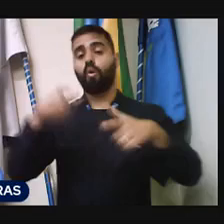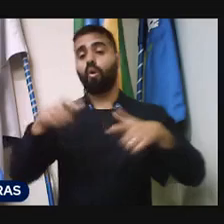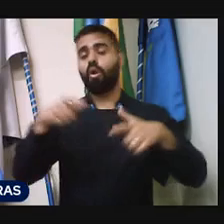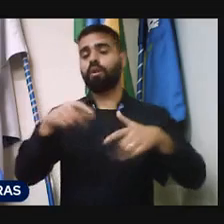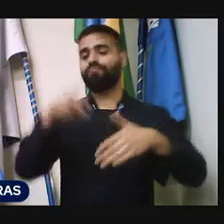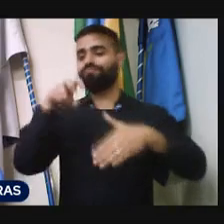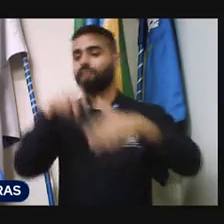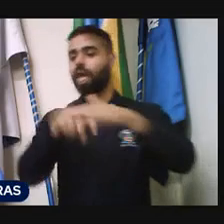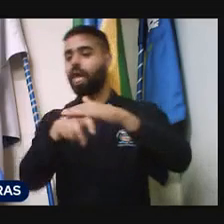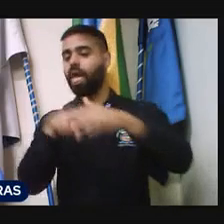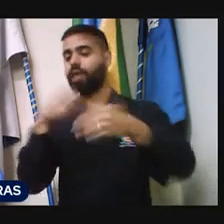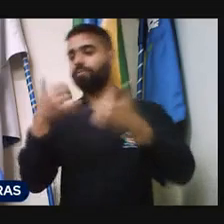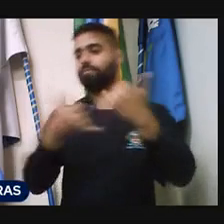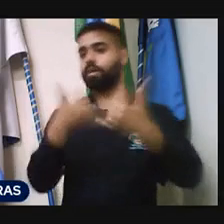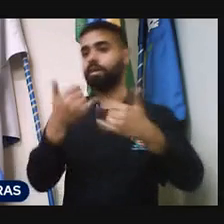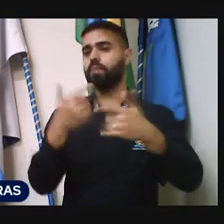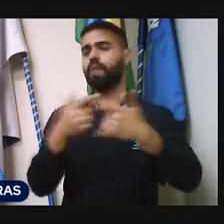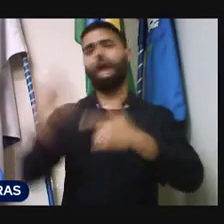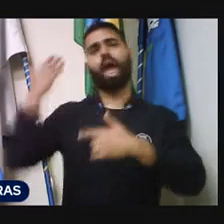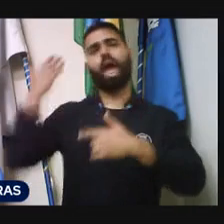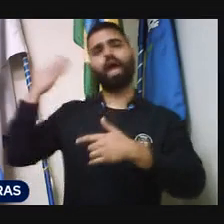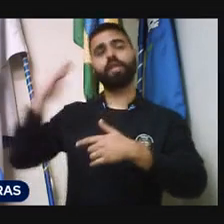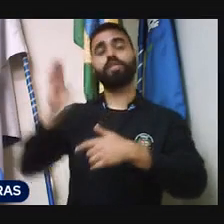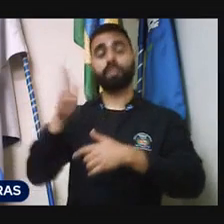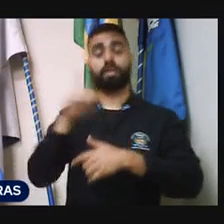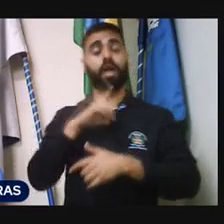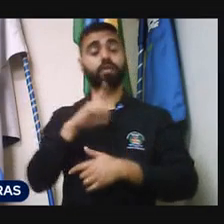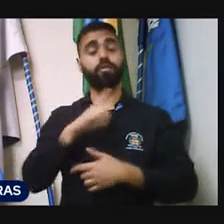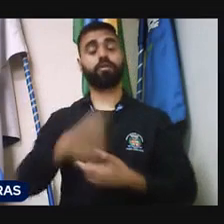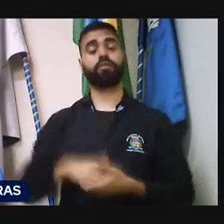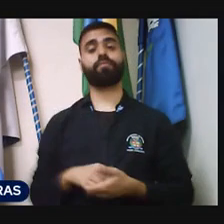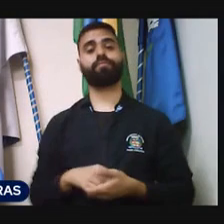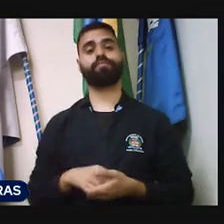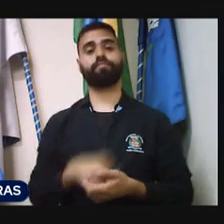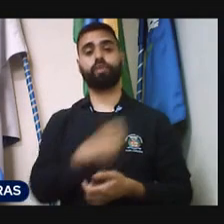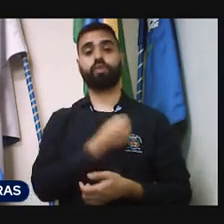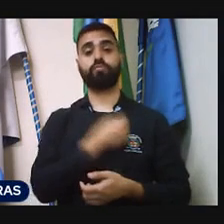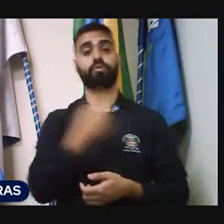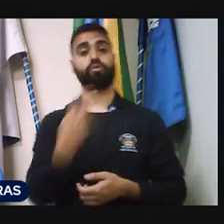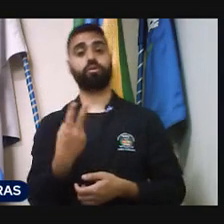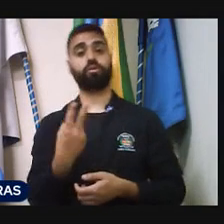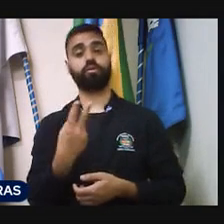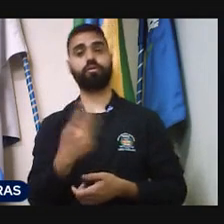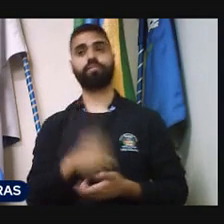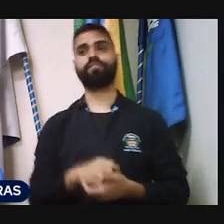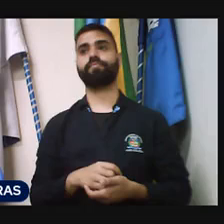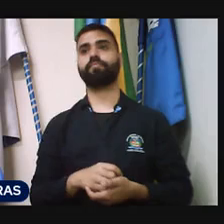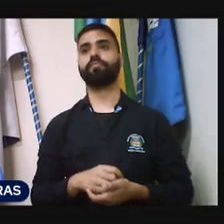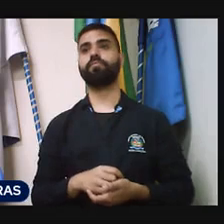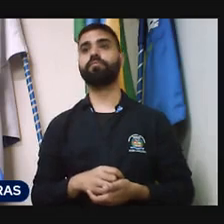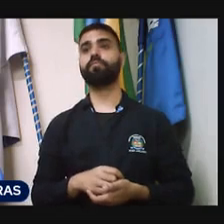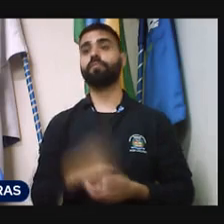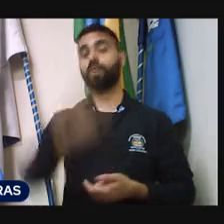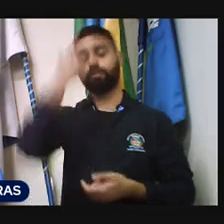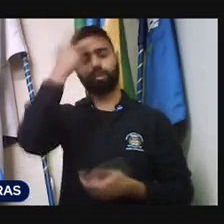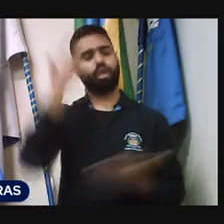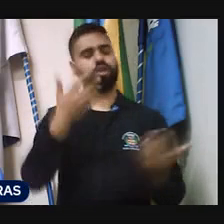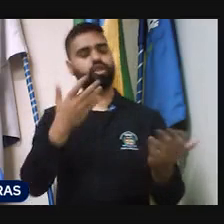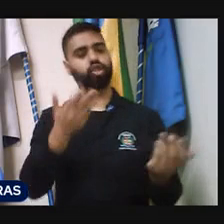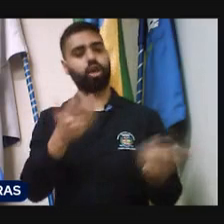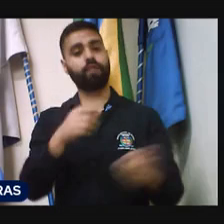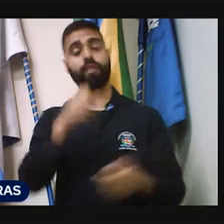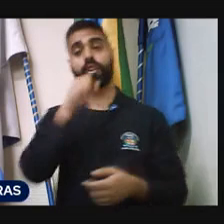Vista outrora já existiu o parque na praça referenciada número 2 o público da terceira idade o jovem